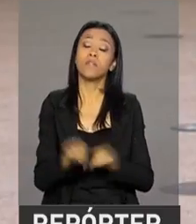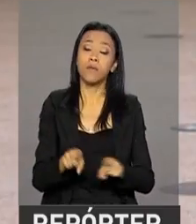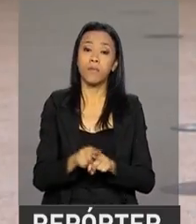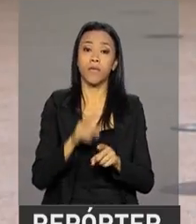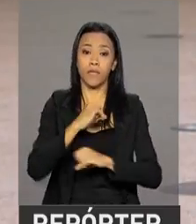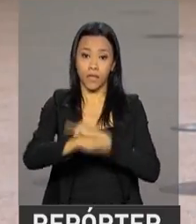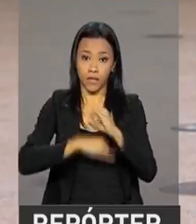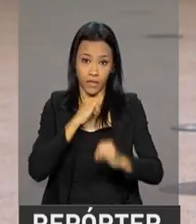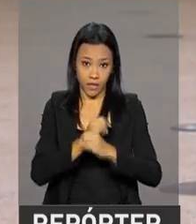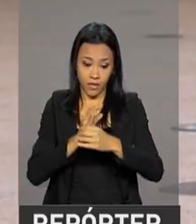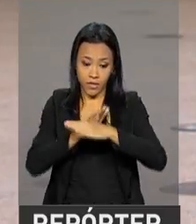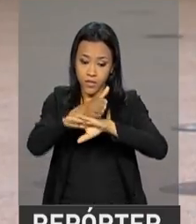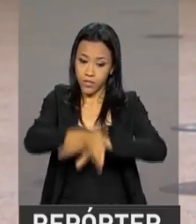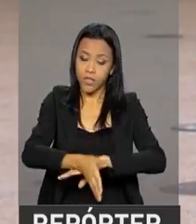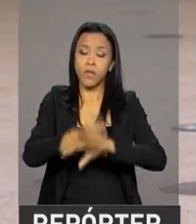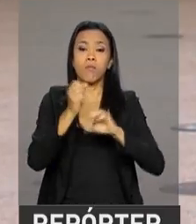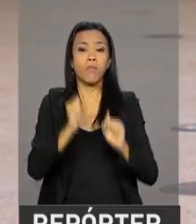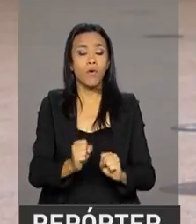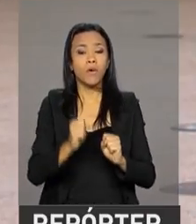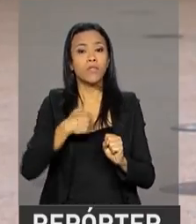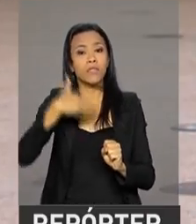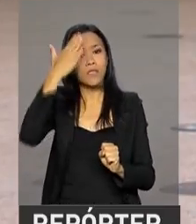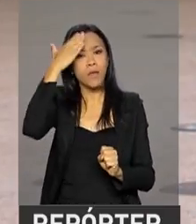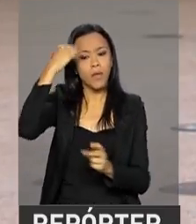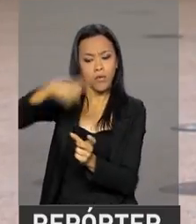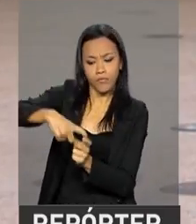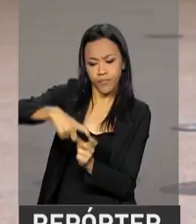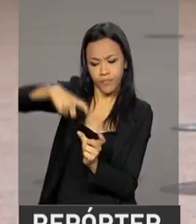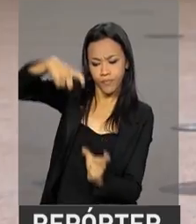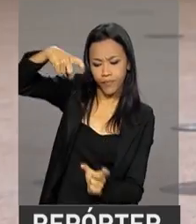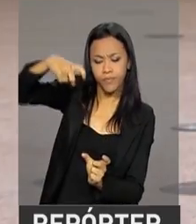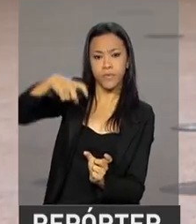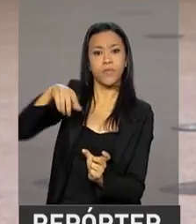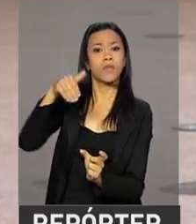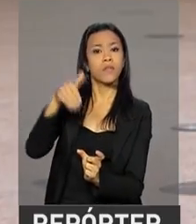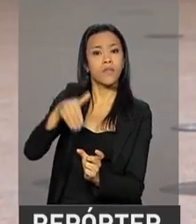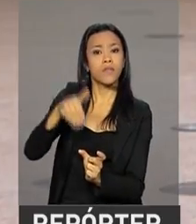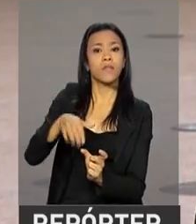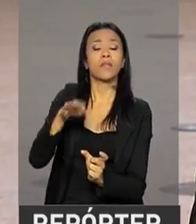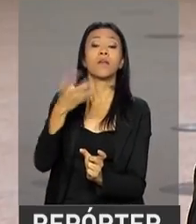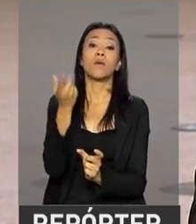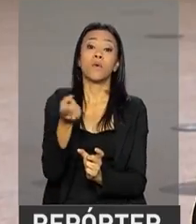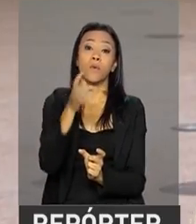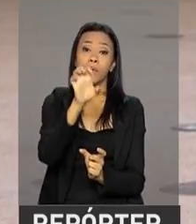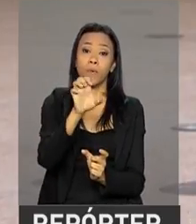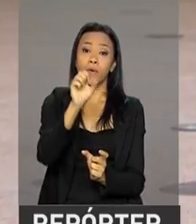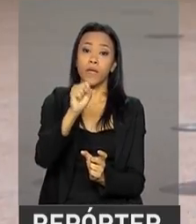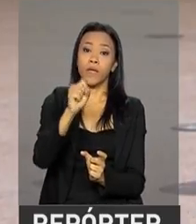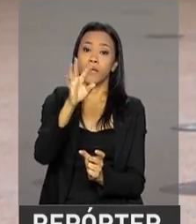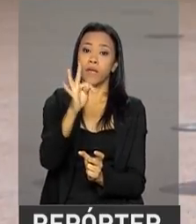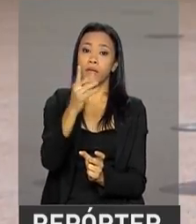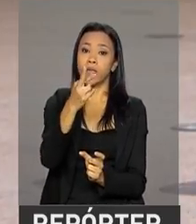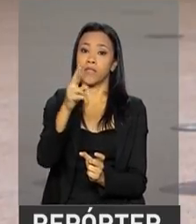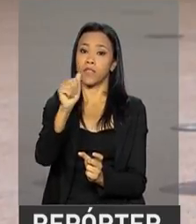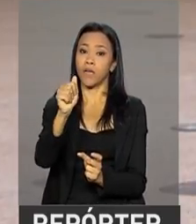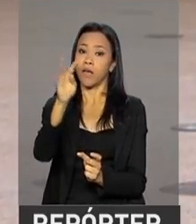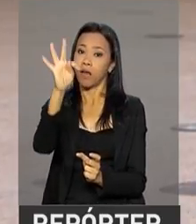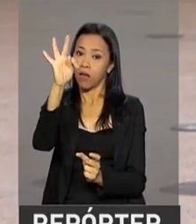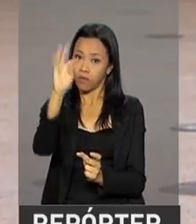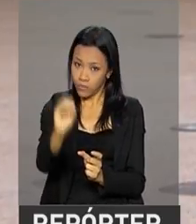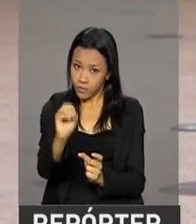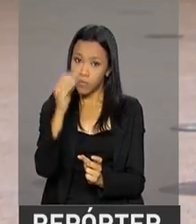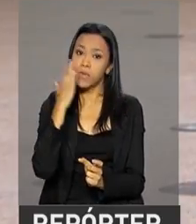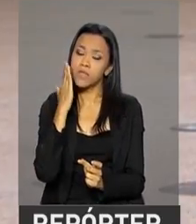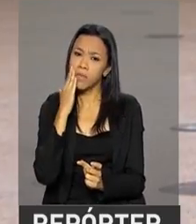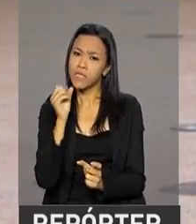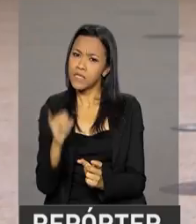Receita Federal ele pode consultar o extrato da declaração do imposto de renda, verificar aí se teve alguma inconsistência nos